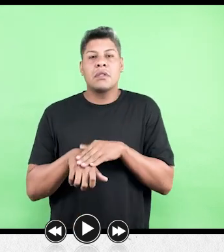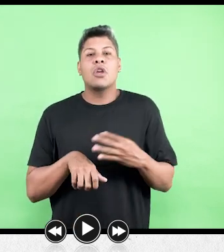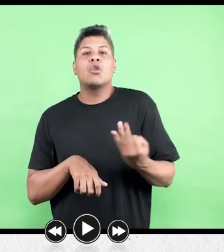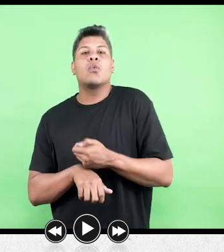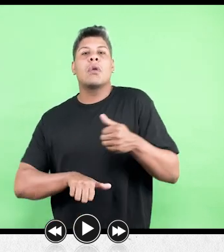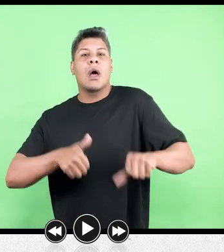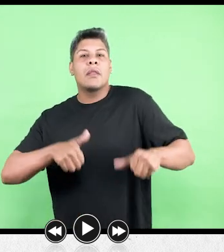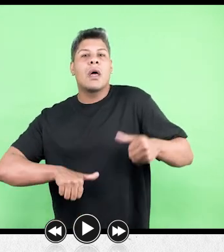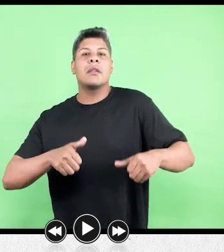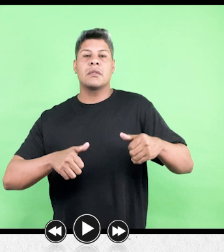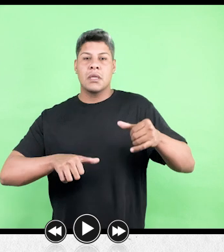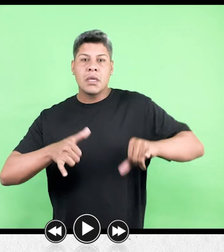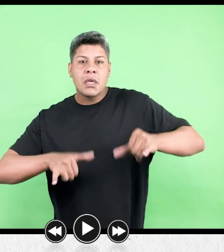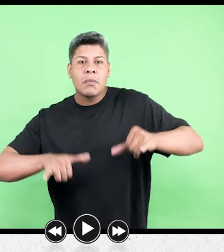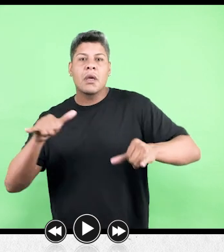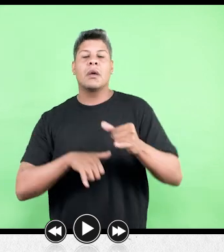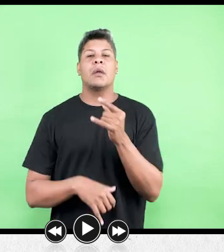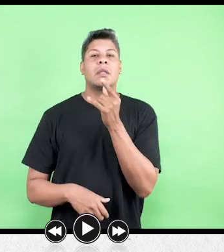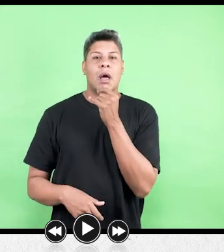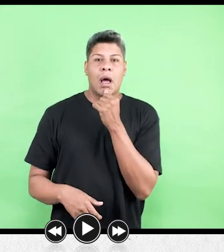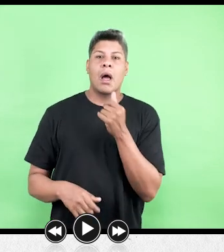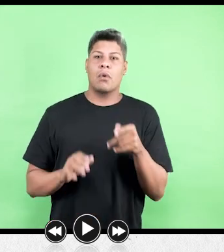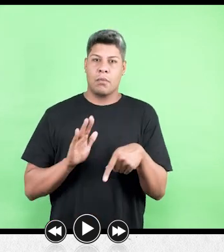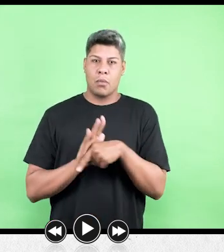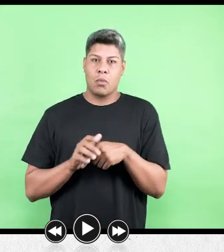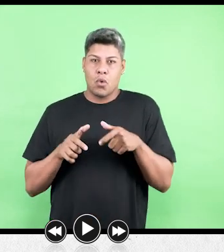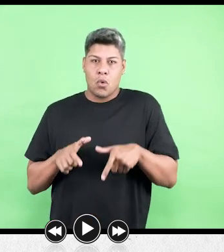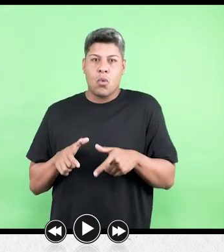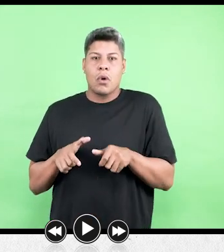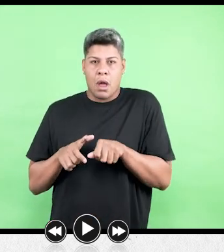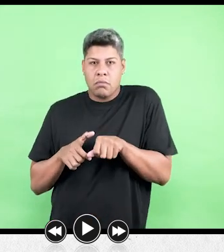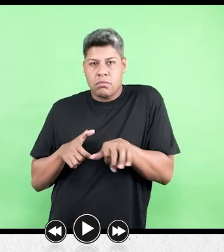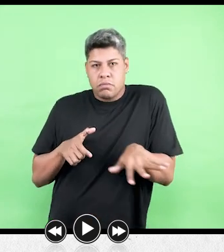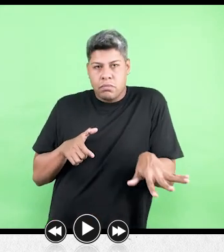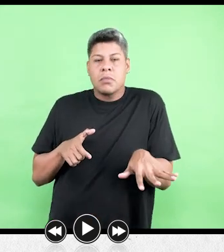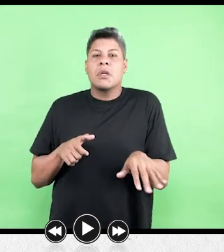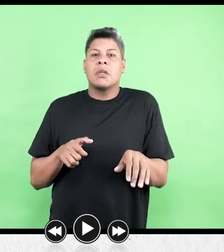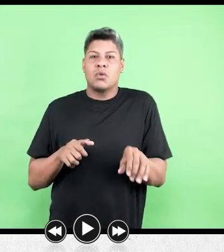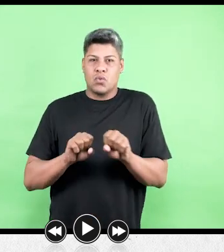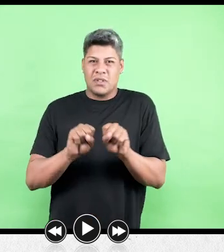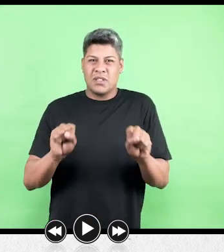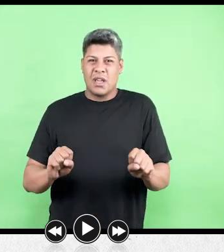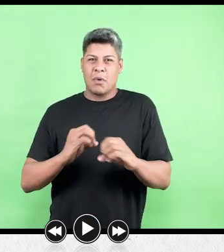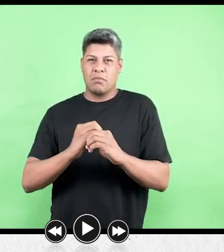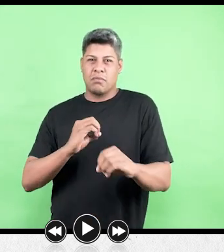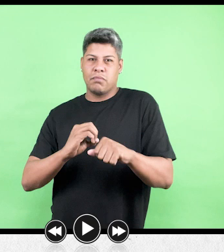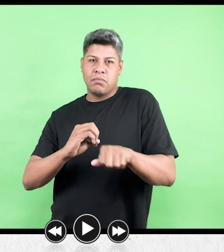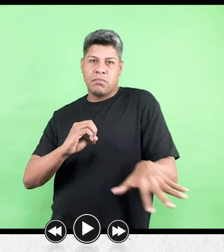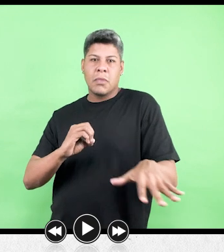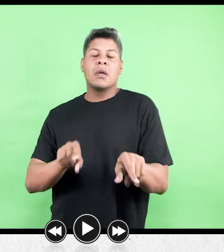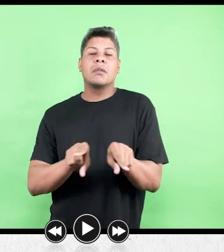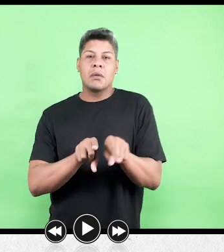análise físico-química e bacteriológica de água, tanto na saída da estação como no sistema de distribuição. E também, né, para que isso também